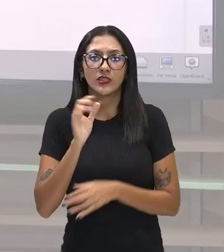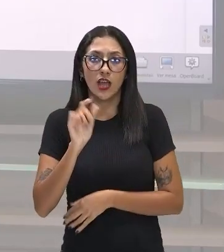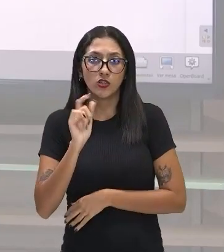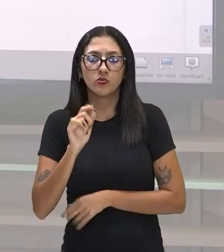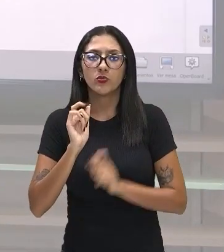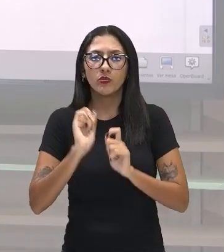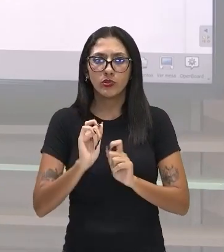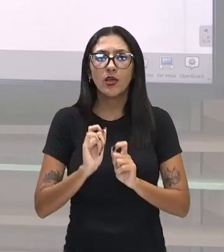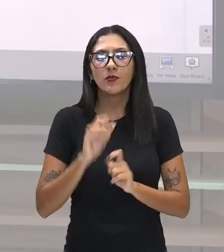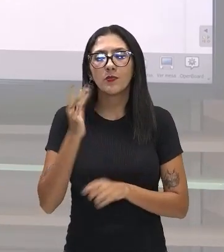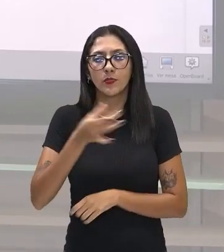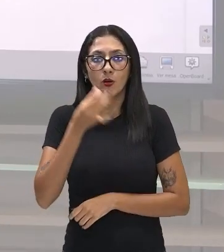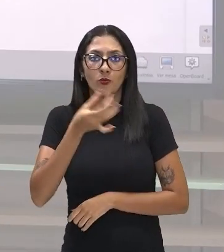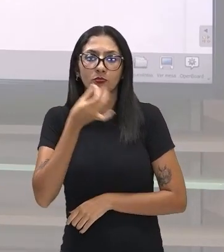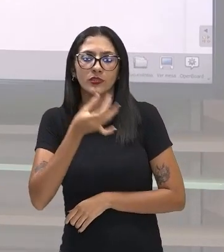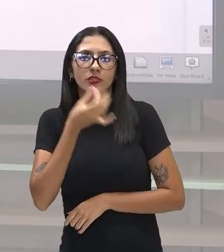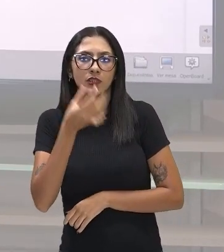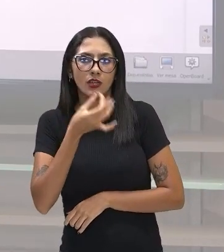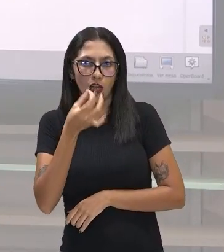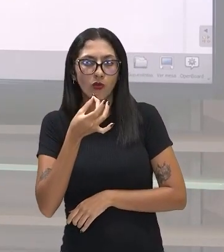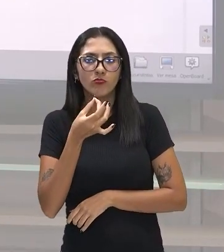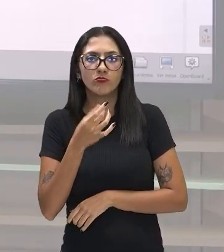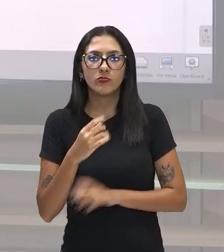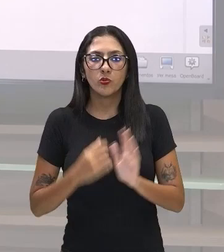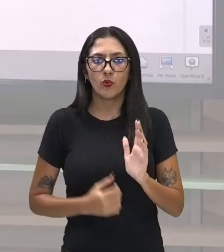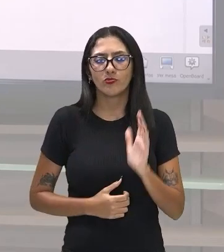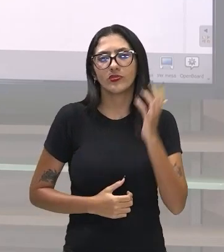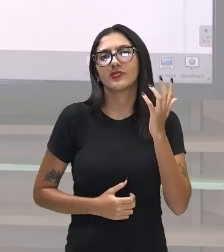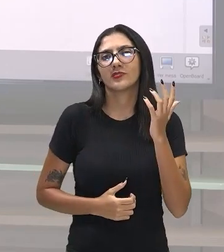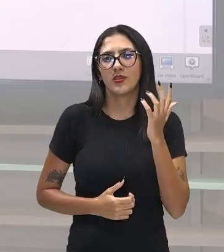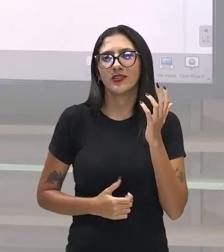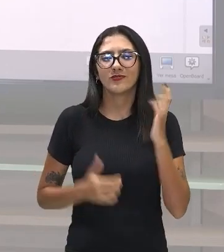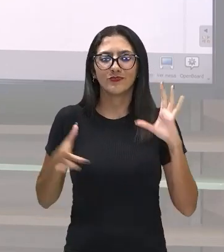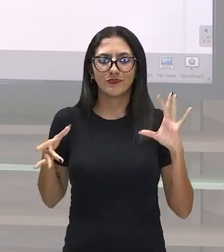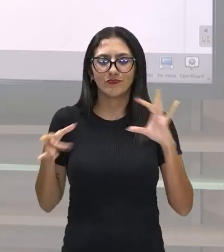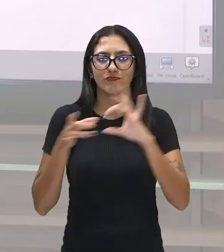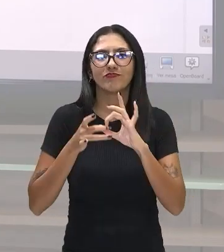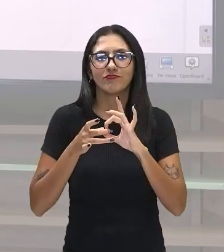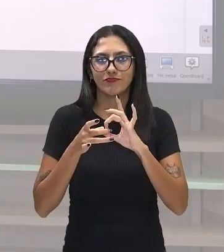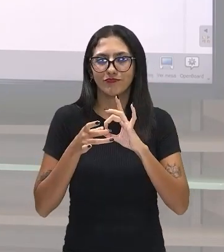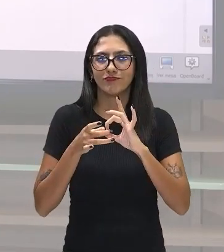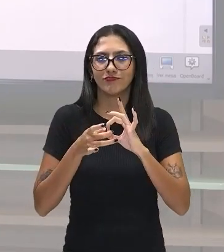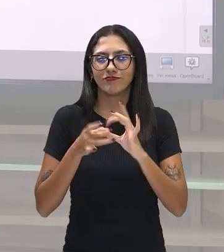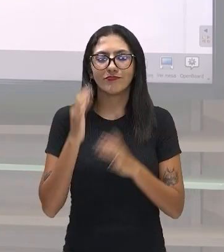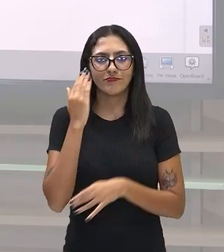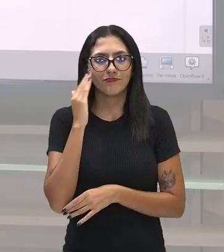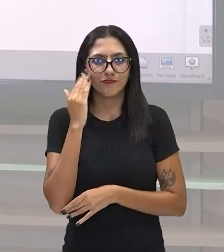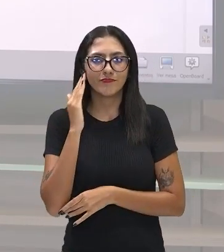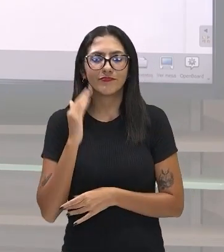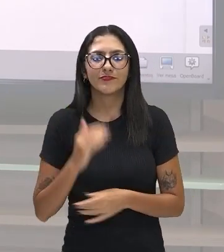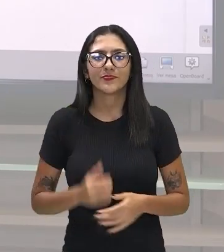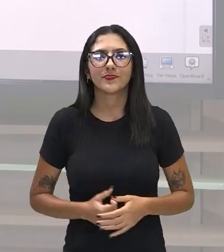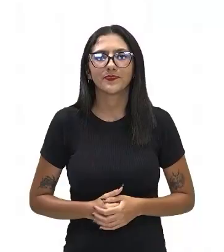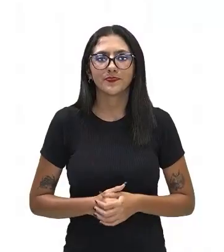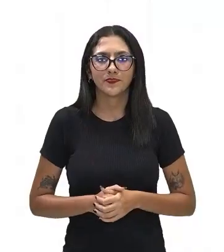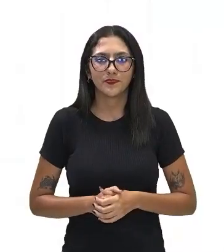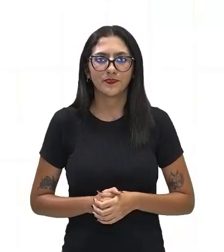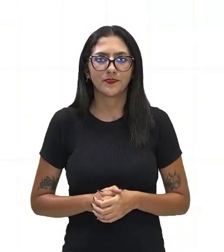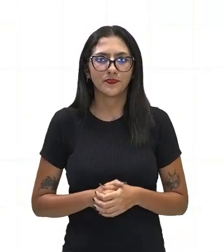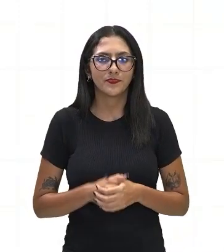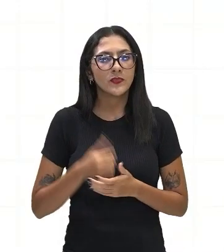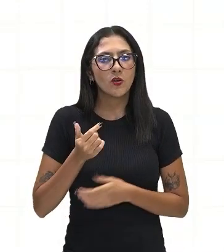uma apreciação que ele está fazendo do fato. Deu para entender isso? Com certeza sim, né?